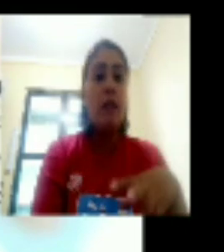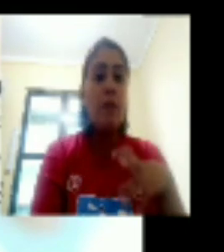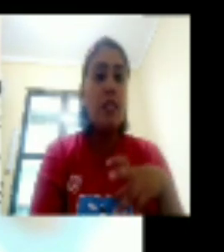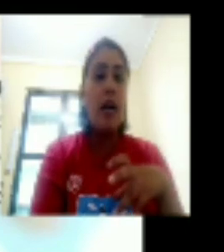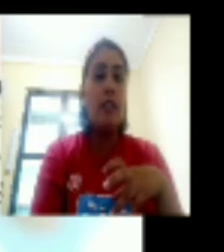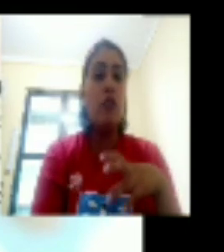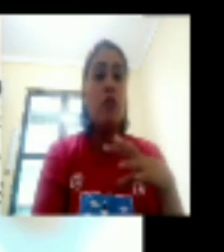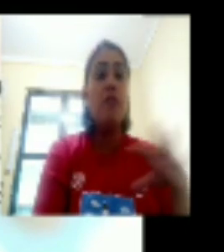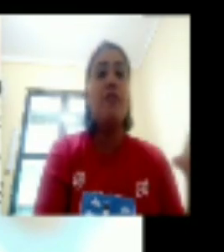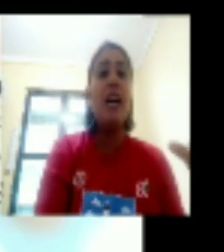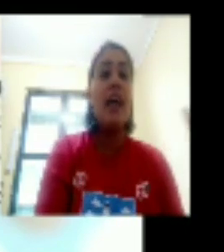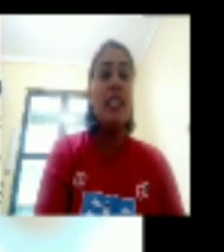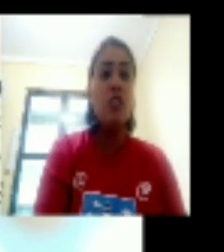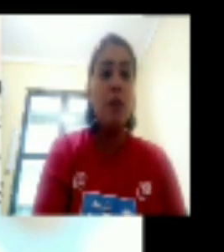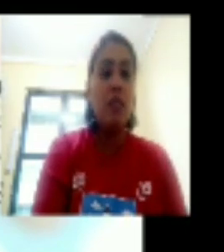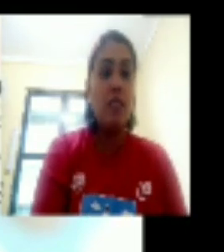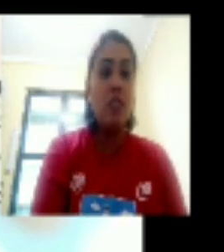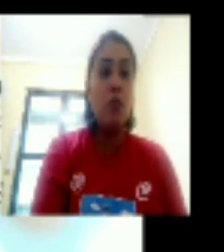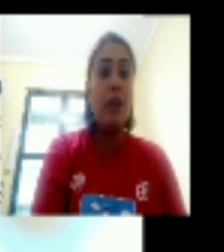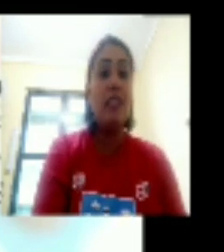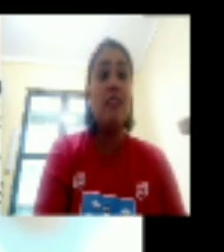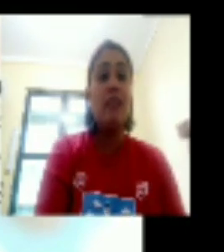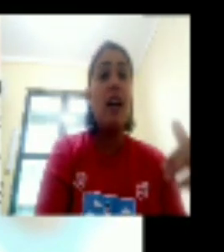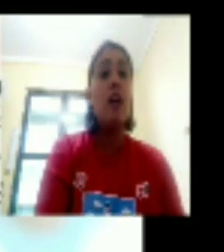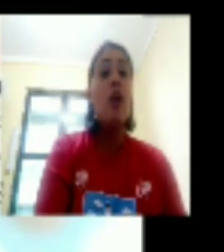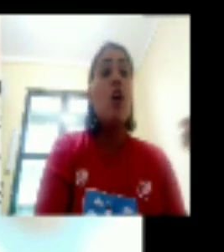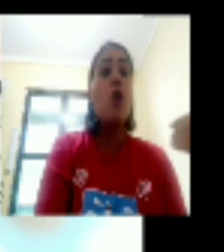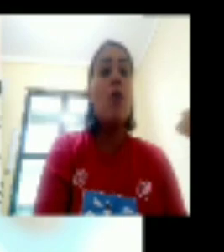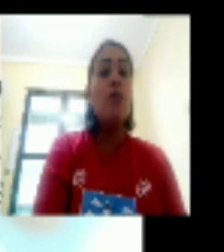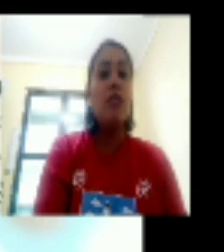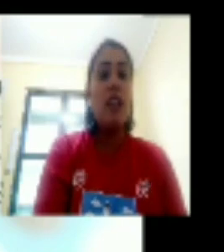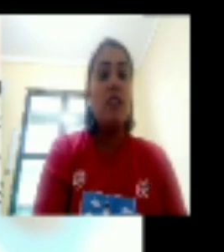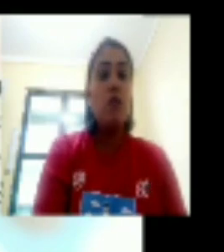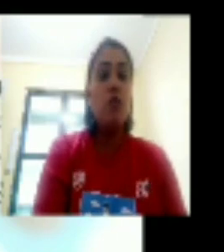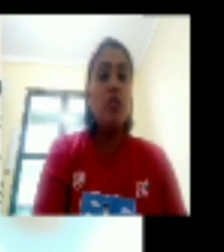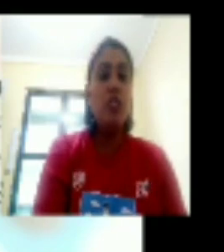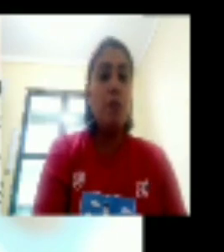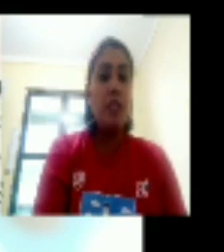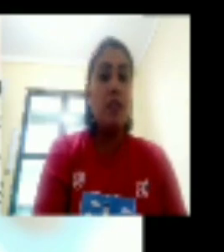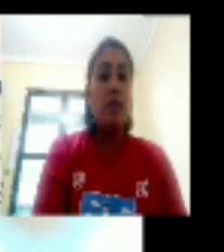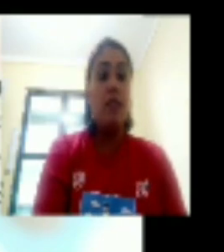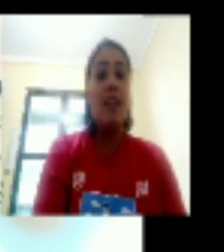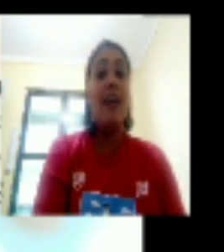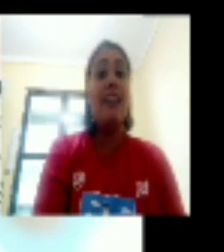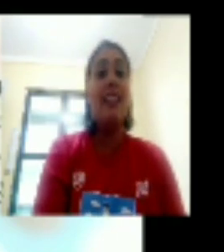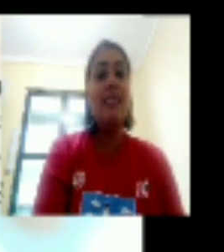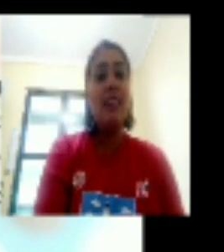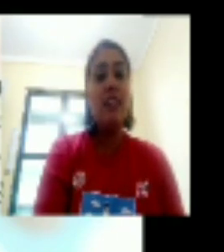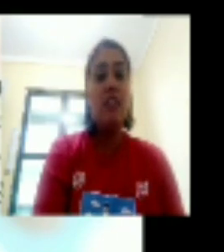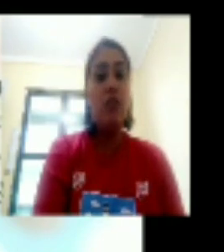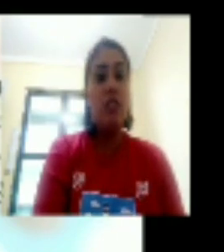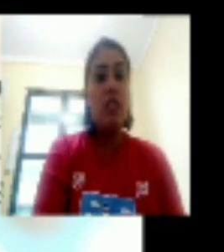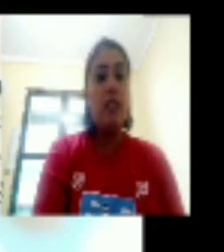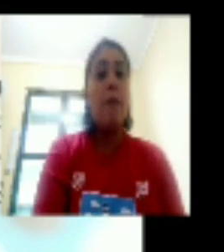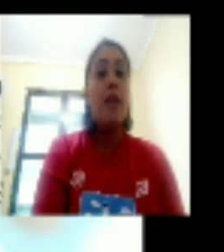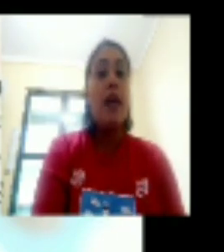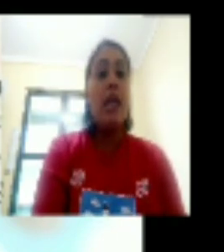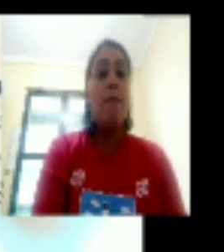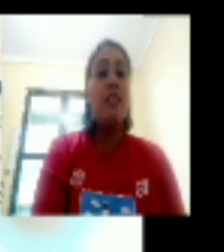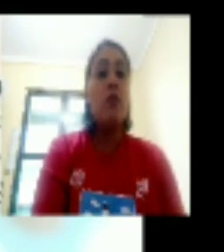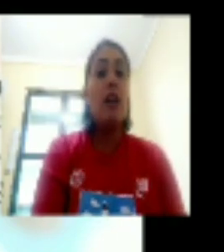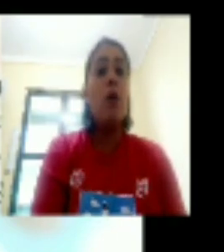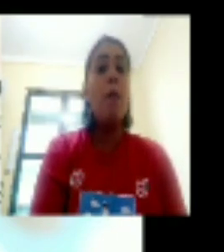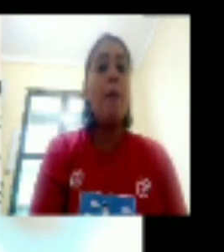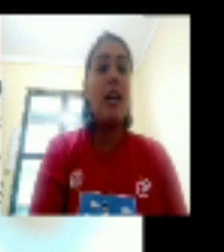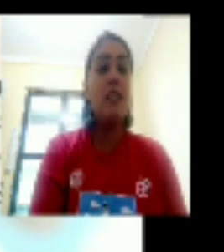O INEPS adotou várias medidas para tentar conter as suas despesas. E aí, na década de 80,